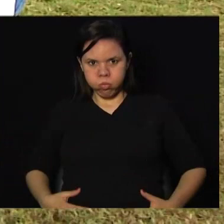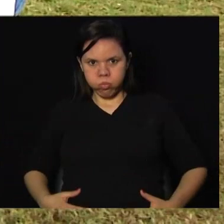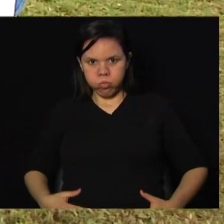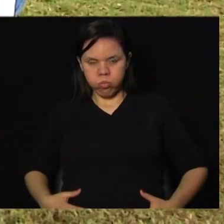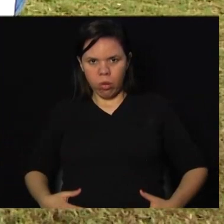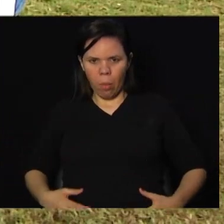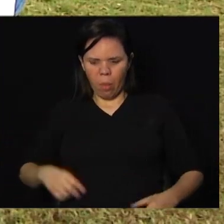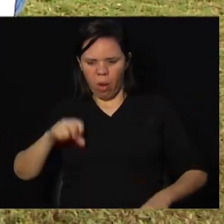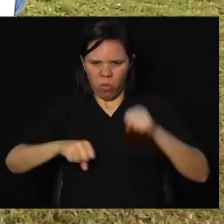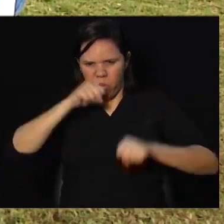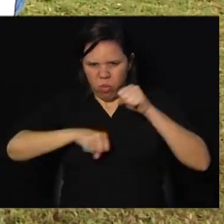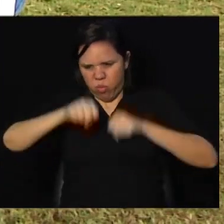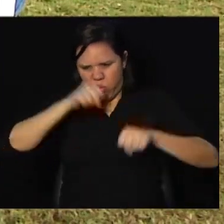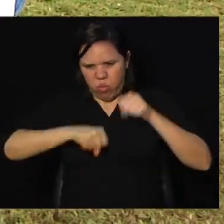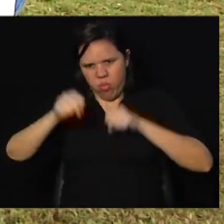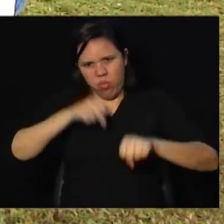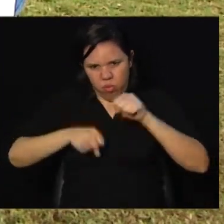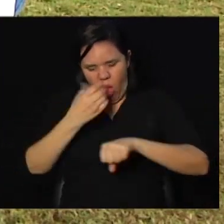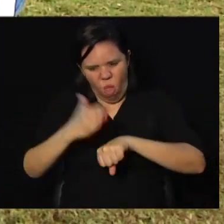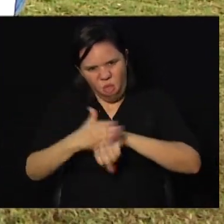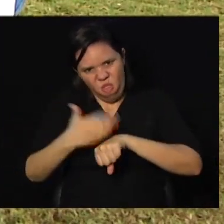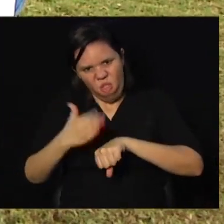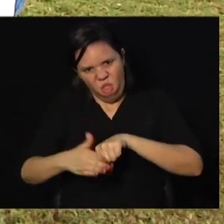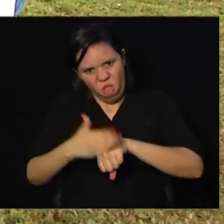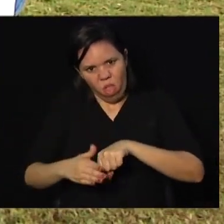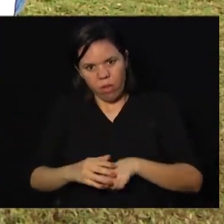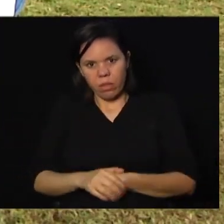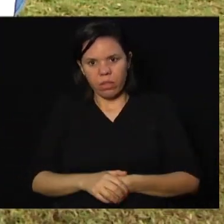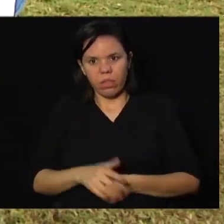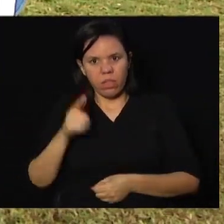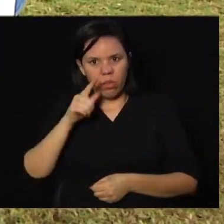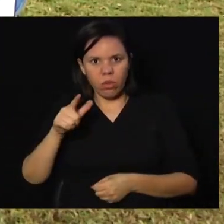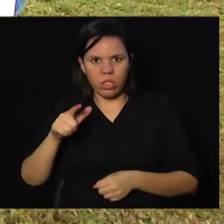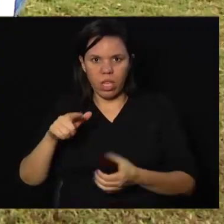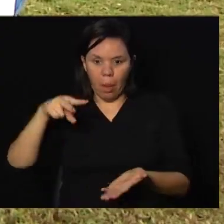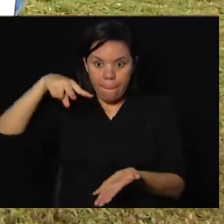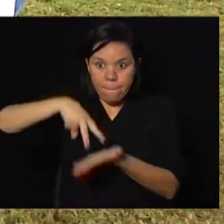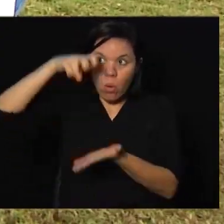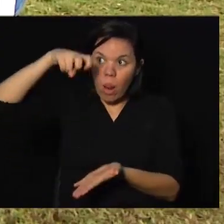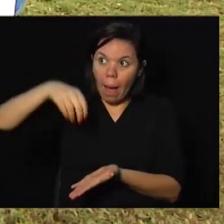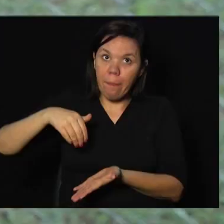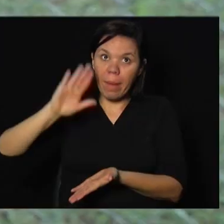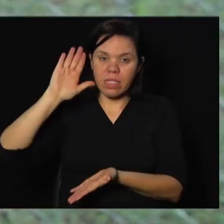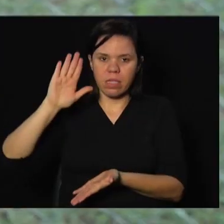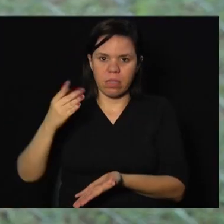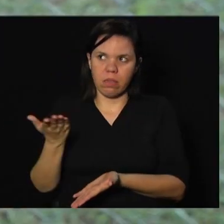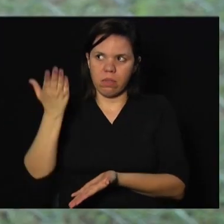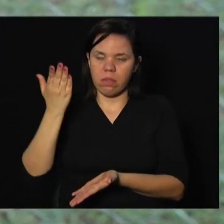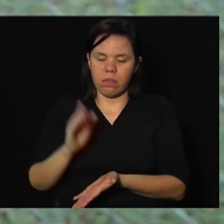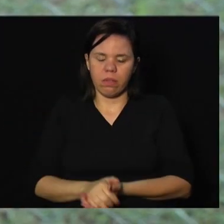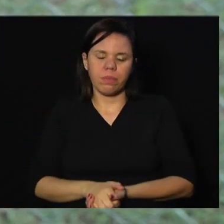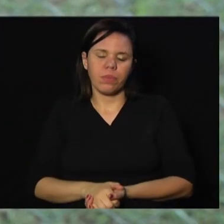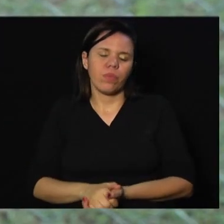mais durante o treinamento, e depois sem o colete você tinha a chance de subir mais. Uma impulsão maior. E é uma coisa que eu gostava, que eu fazia com